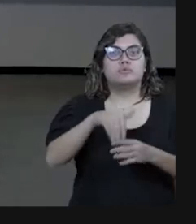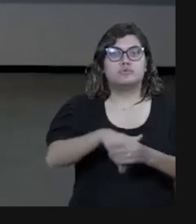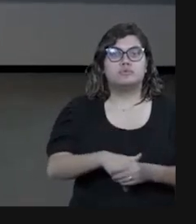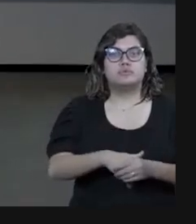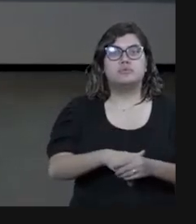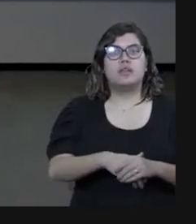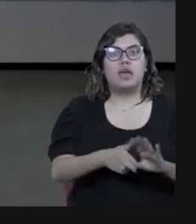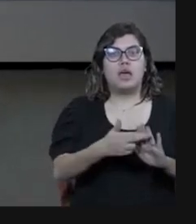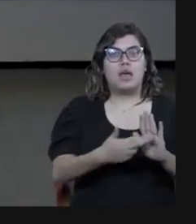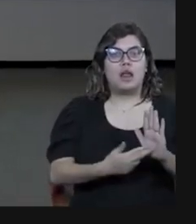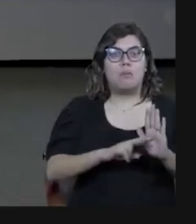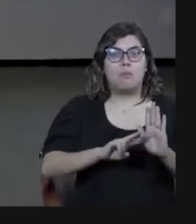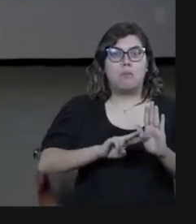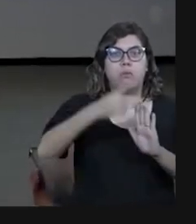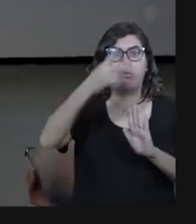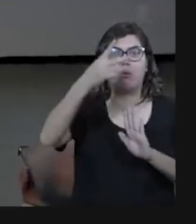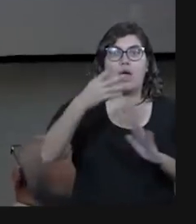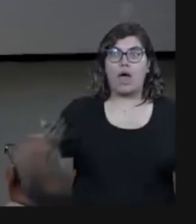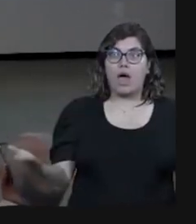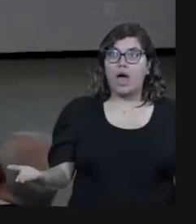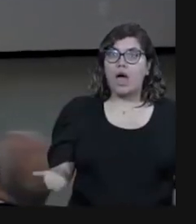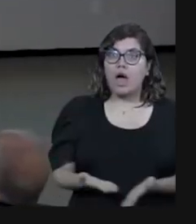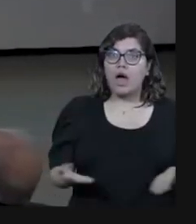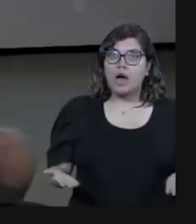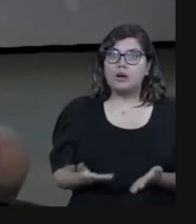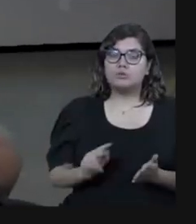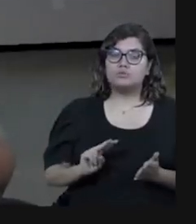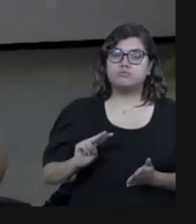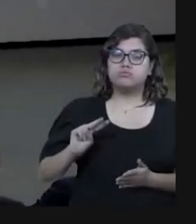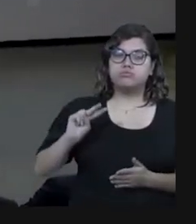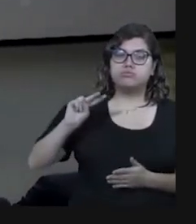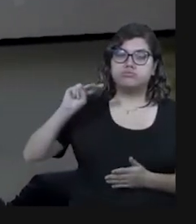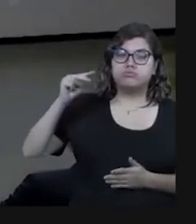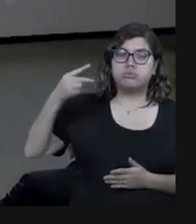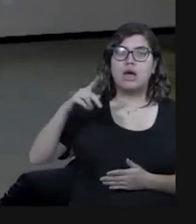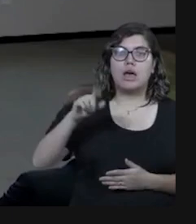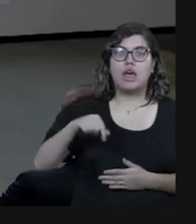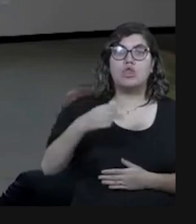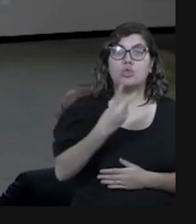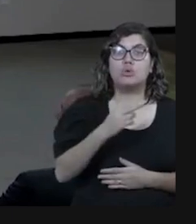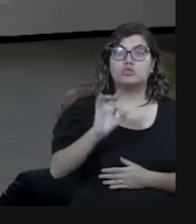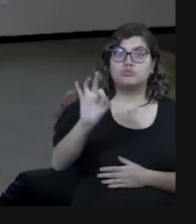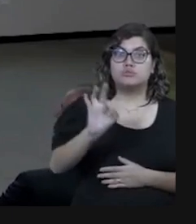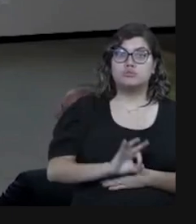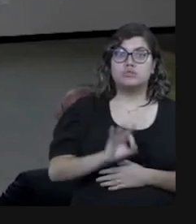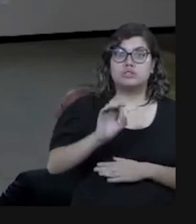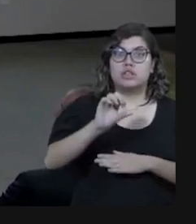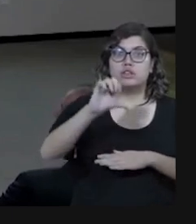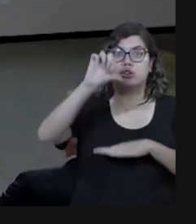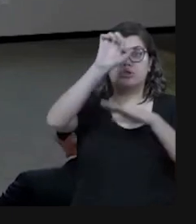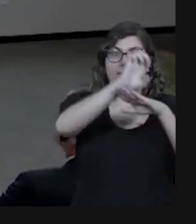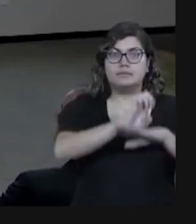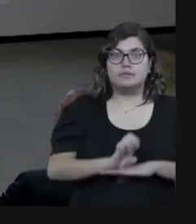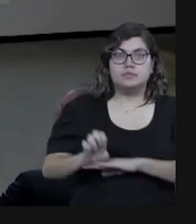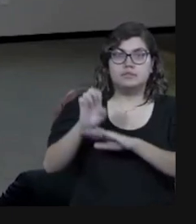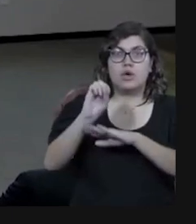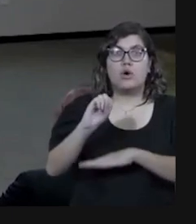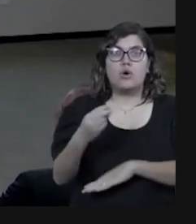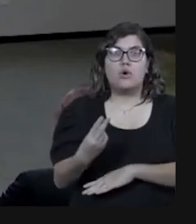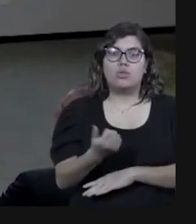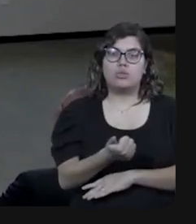Então, o sarrafo agora está mais para cima. É 2% em 9 estados ou 12